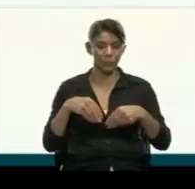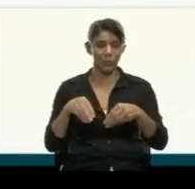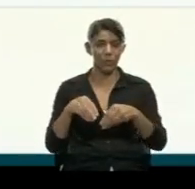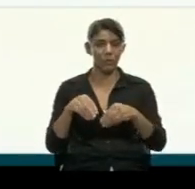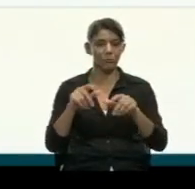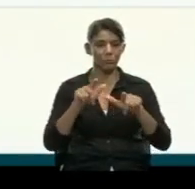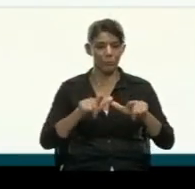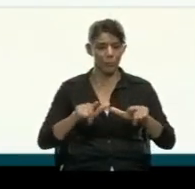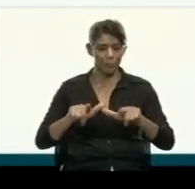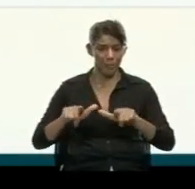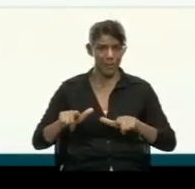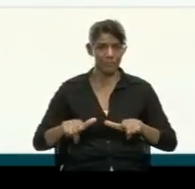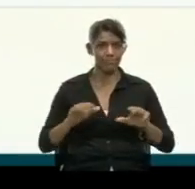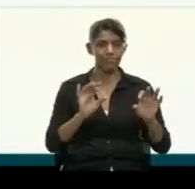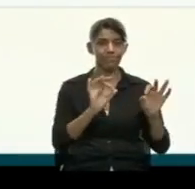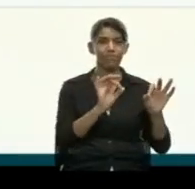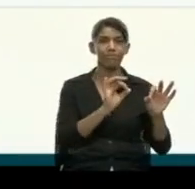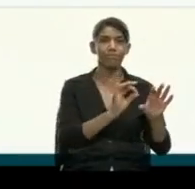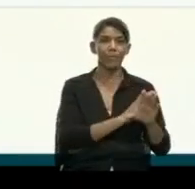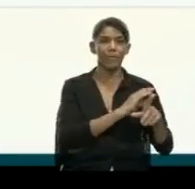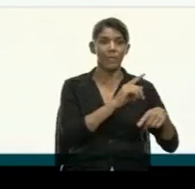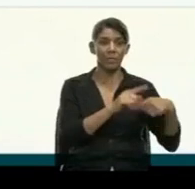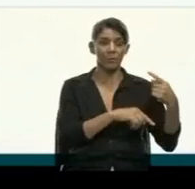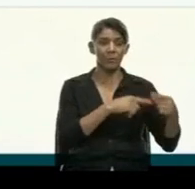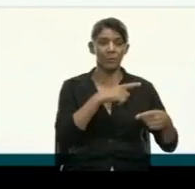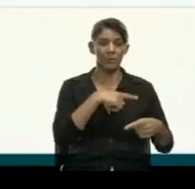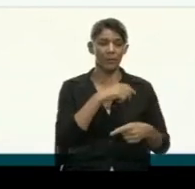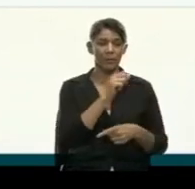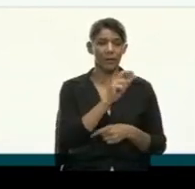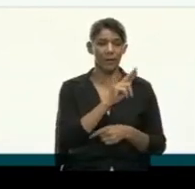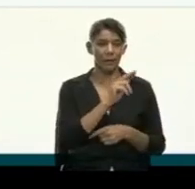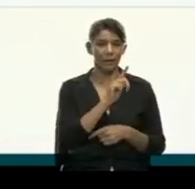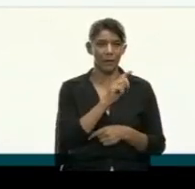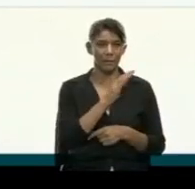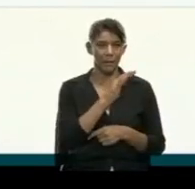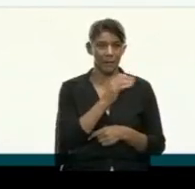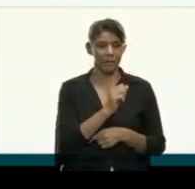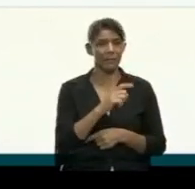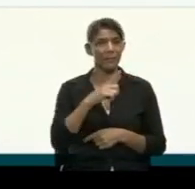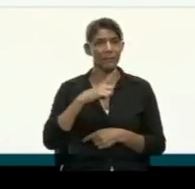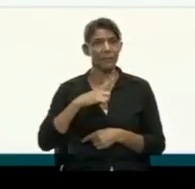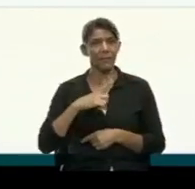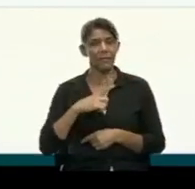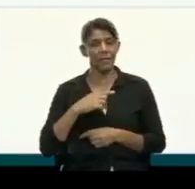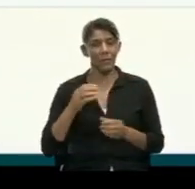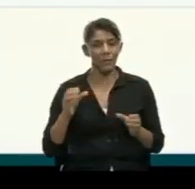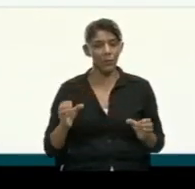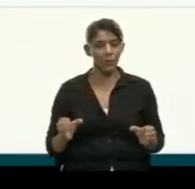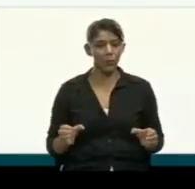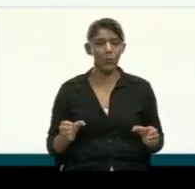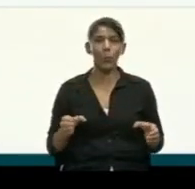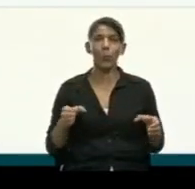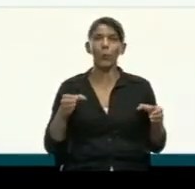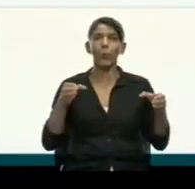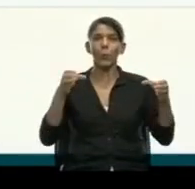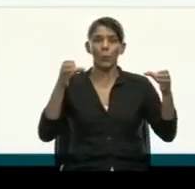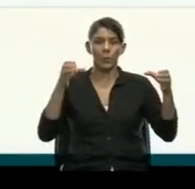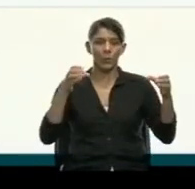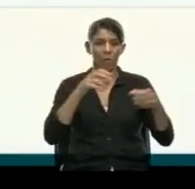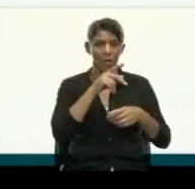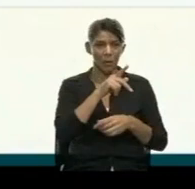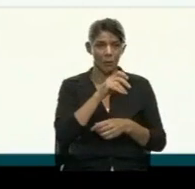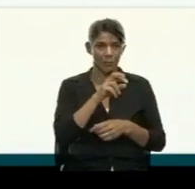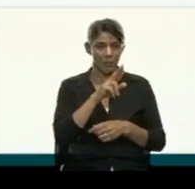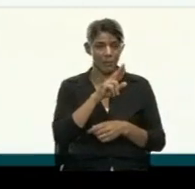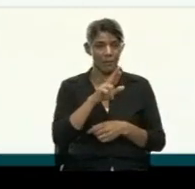piso, concreta, depois a gente tem uma argamassa niveladora, a gente tem as colunas, né, os pilares,